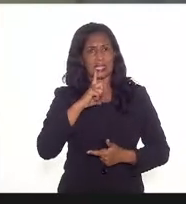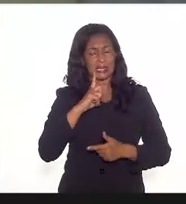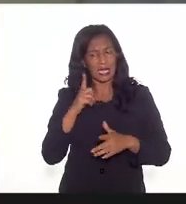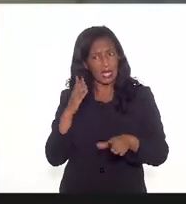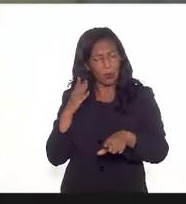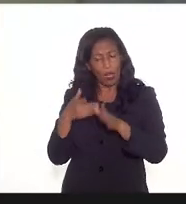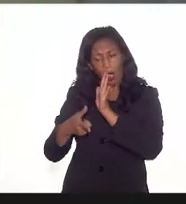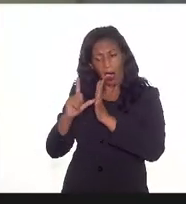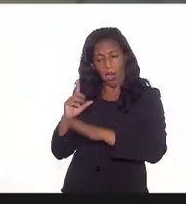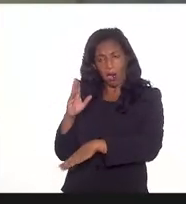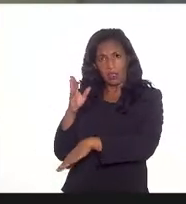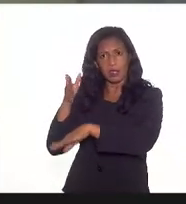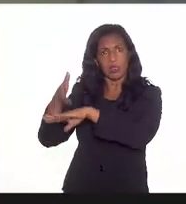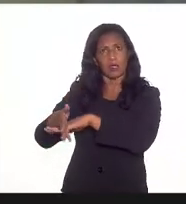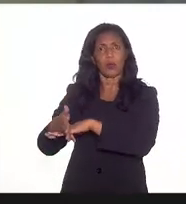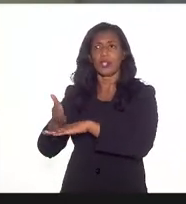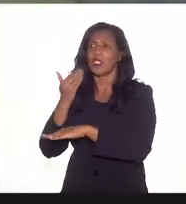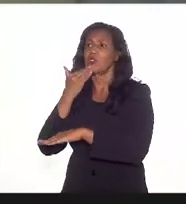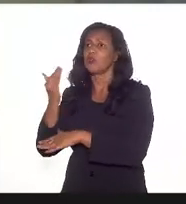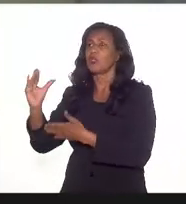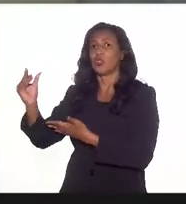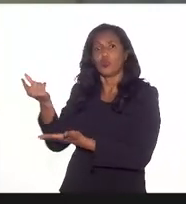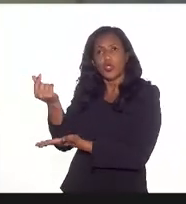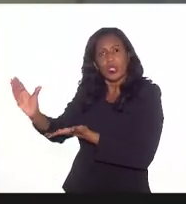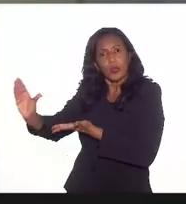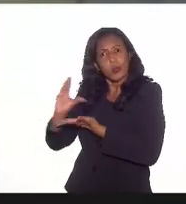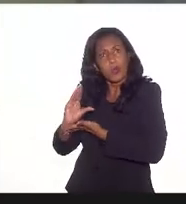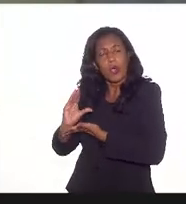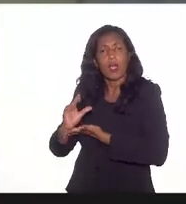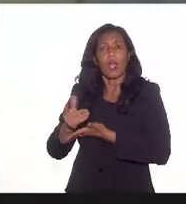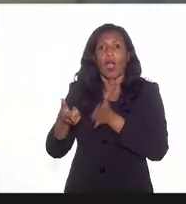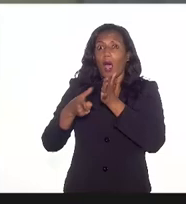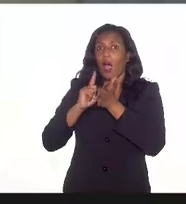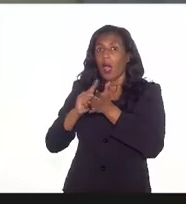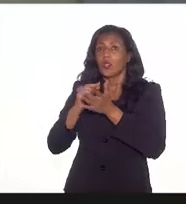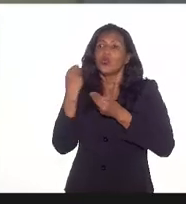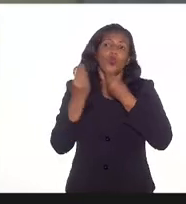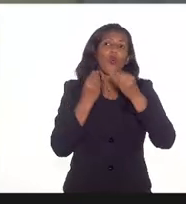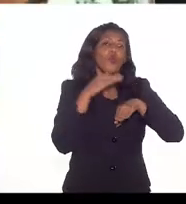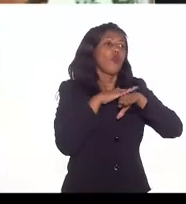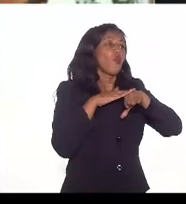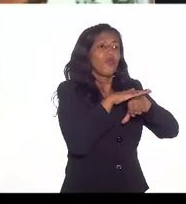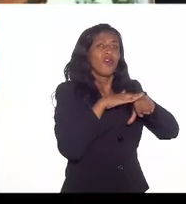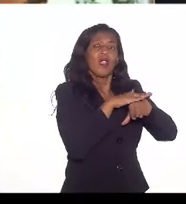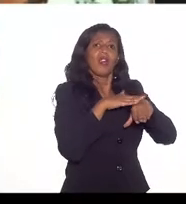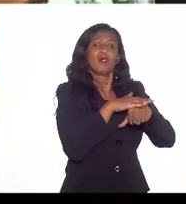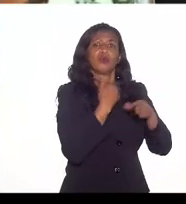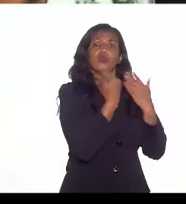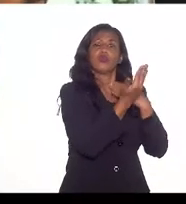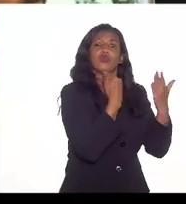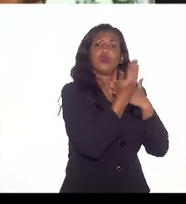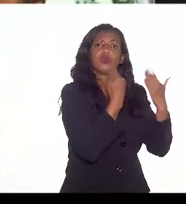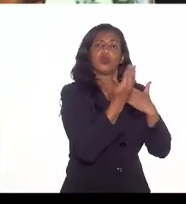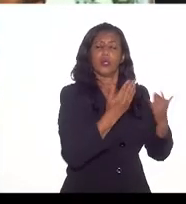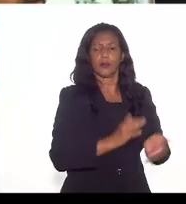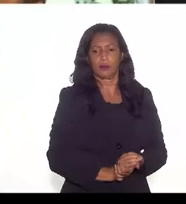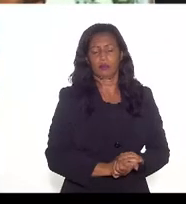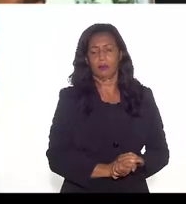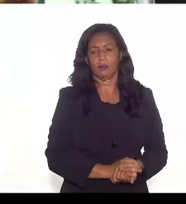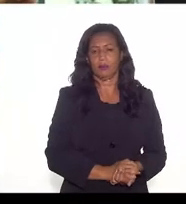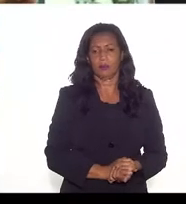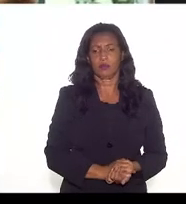entrar nesse site de pedir o financiamento. Como é que eu converso com a AGRio? Entendeu?